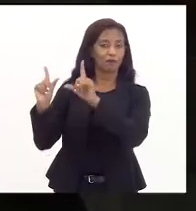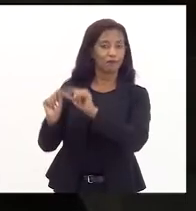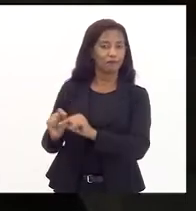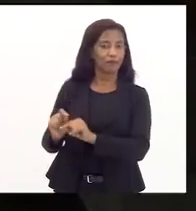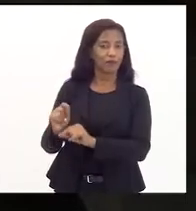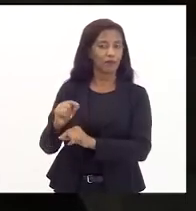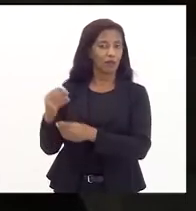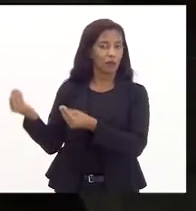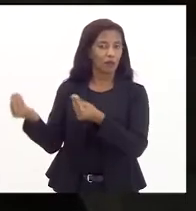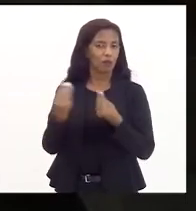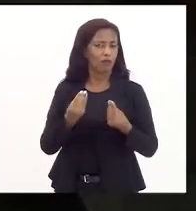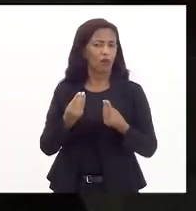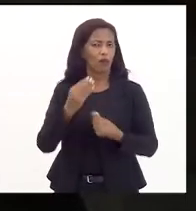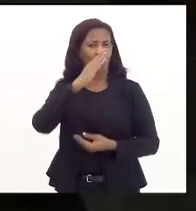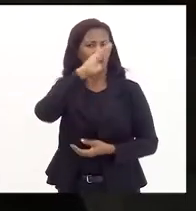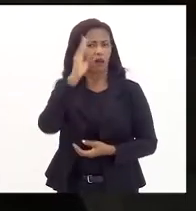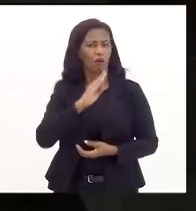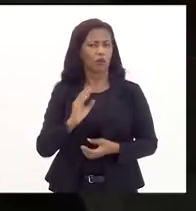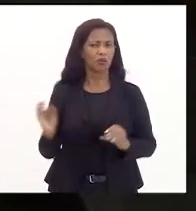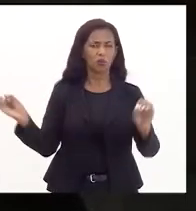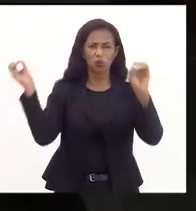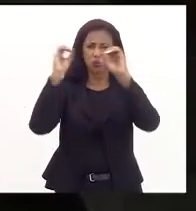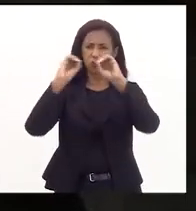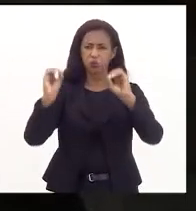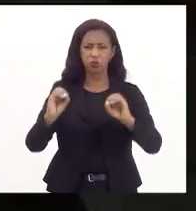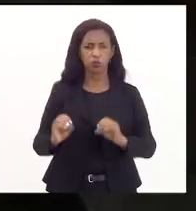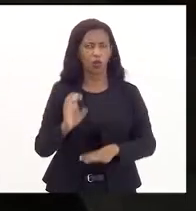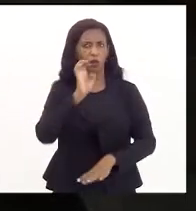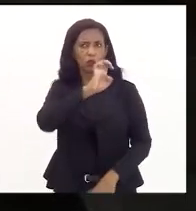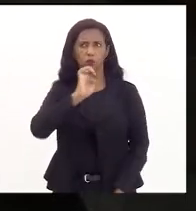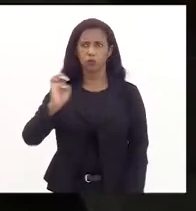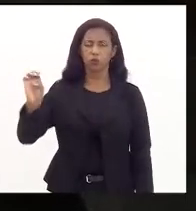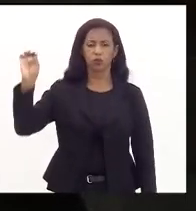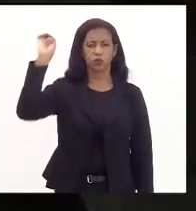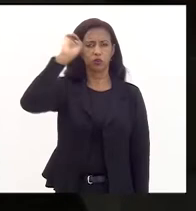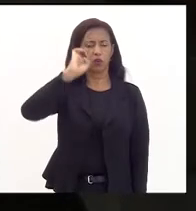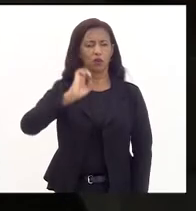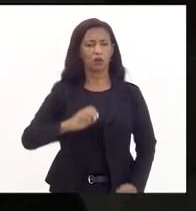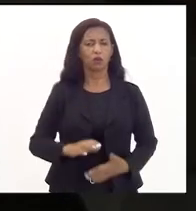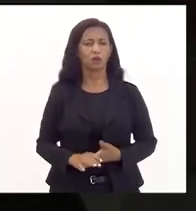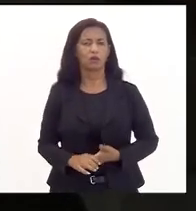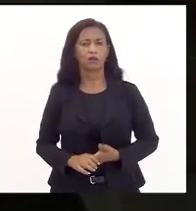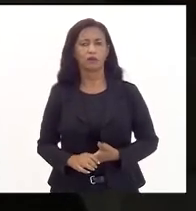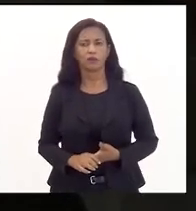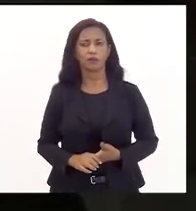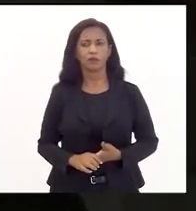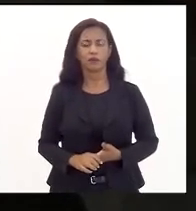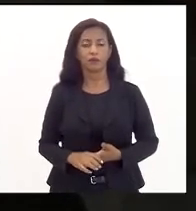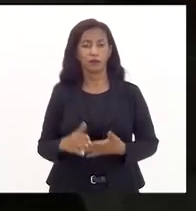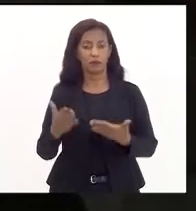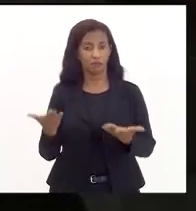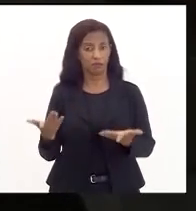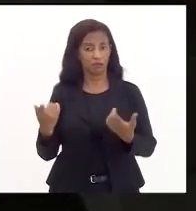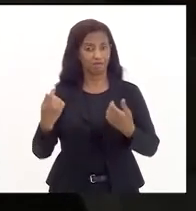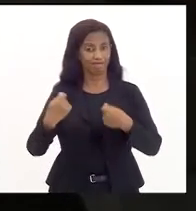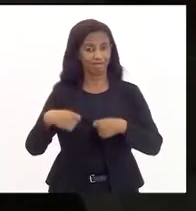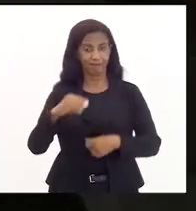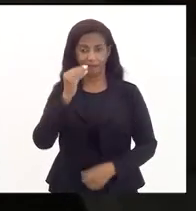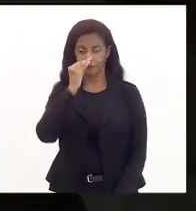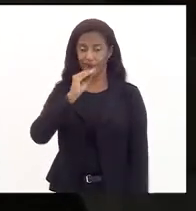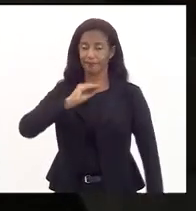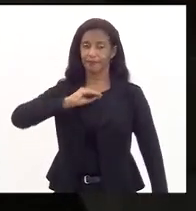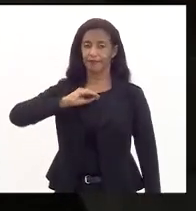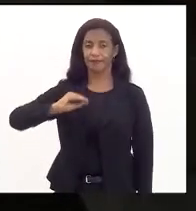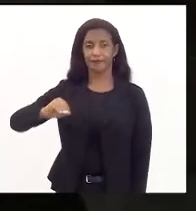convém ao Brasil nem a nenhuma unidade federativa. Isto tem que ser